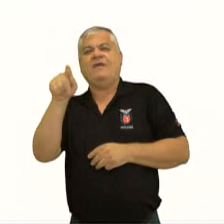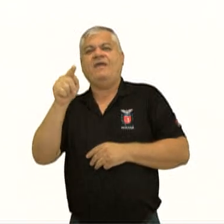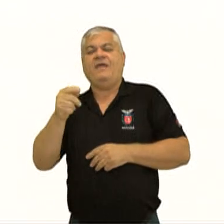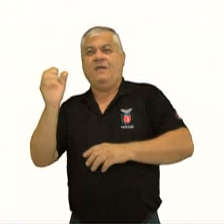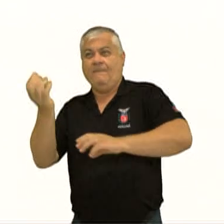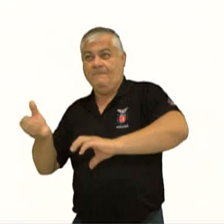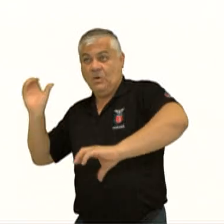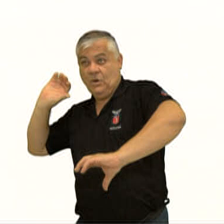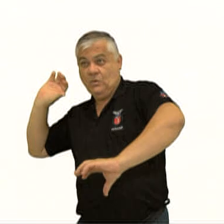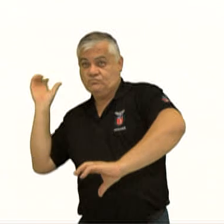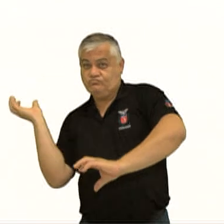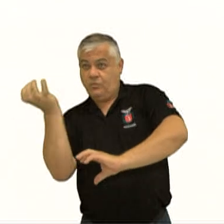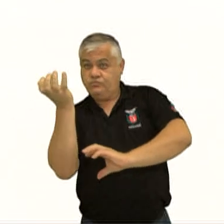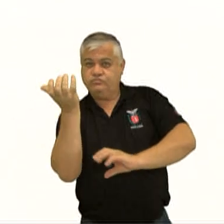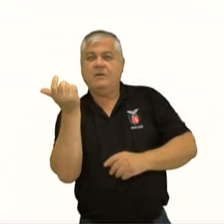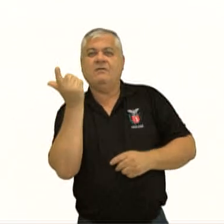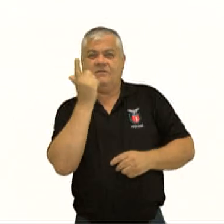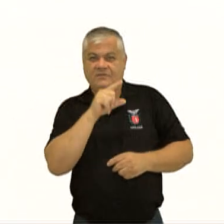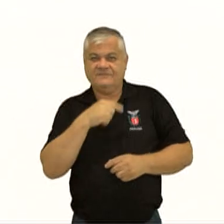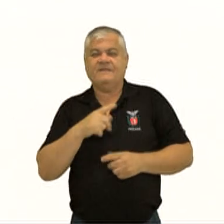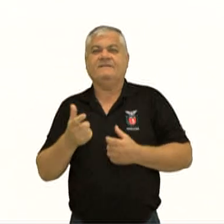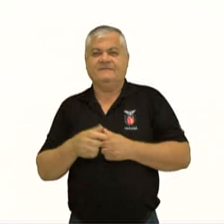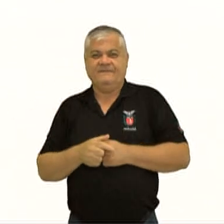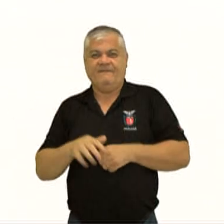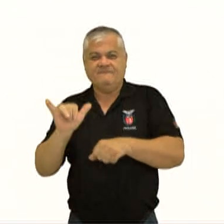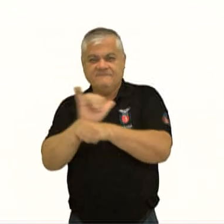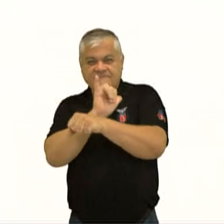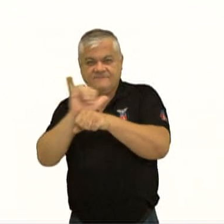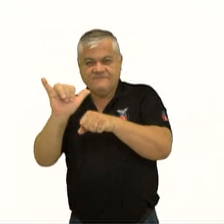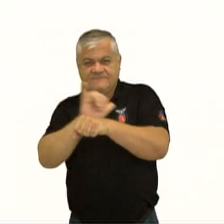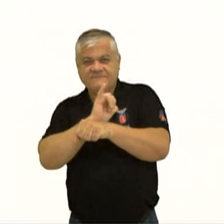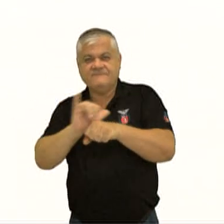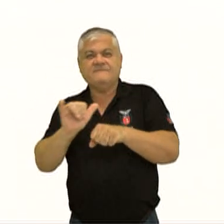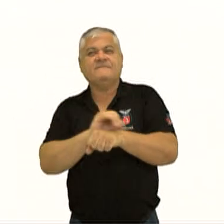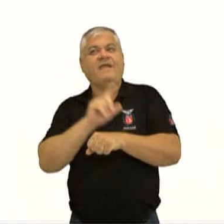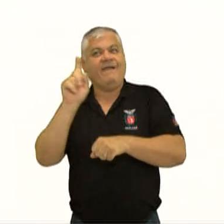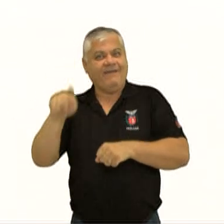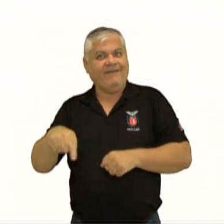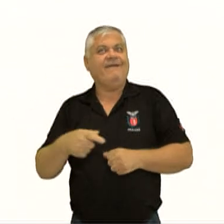truques e técnicas para dificultar a rebatida. Esse